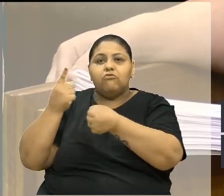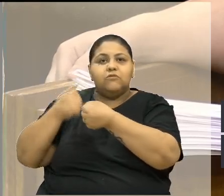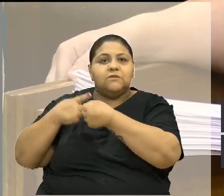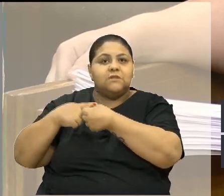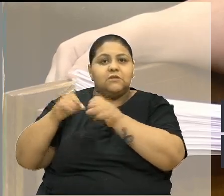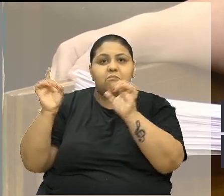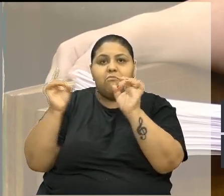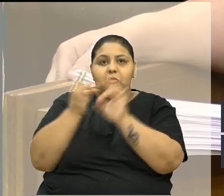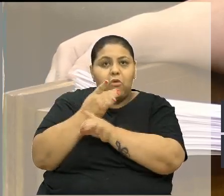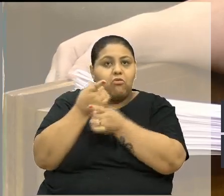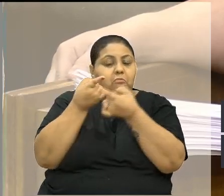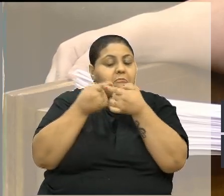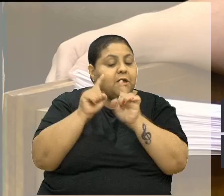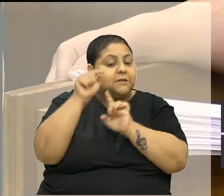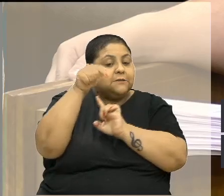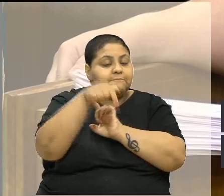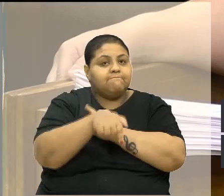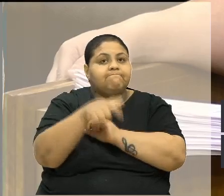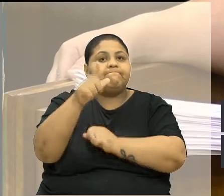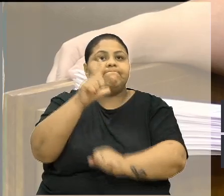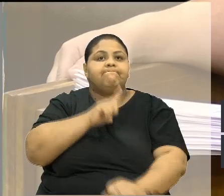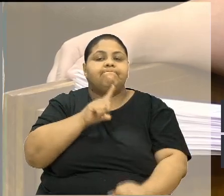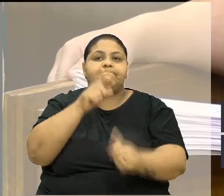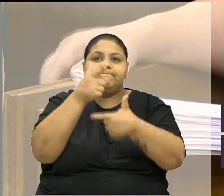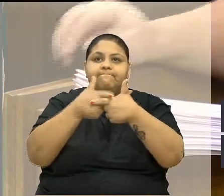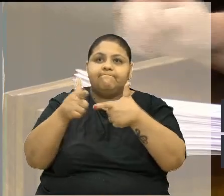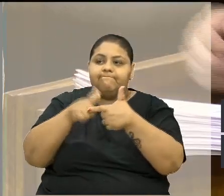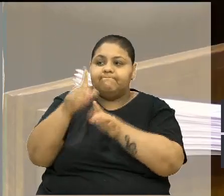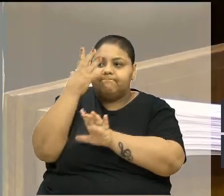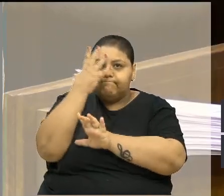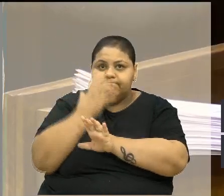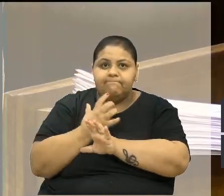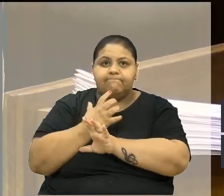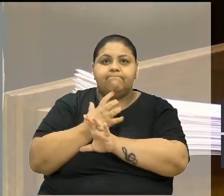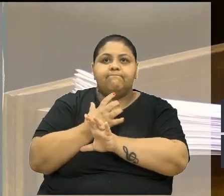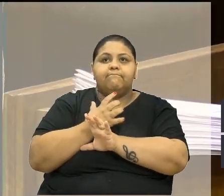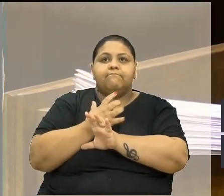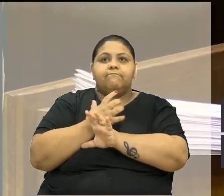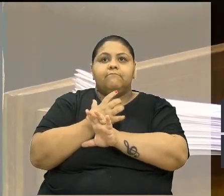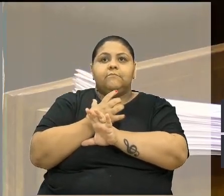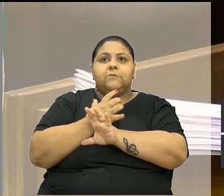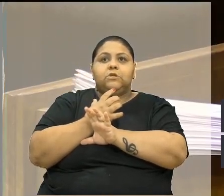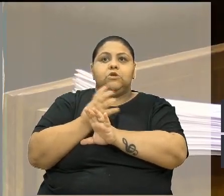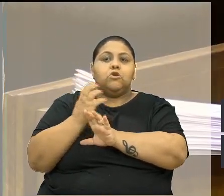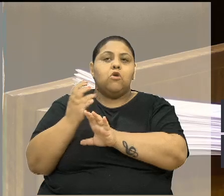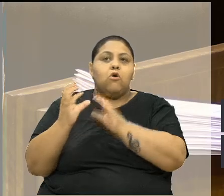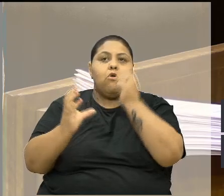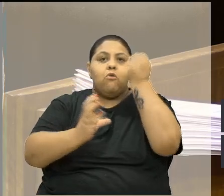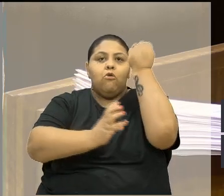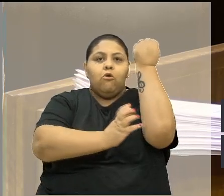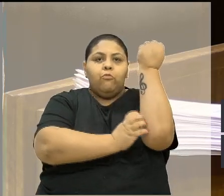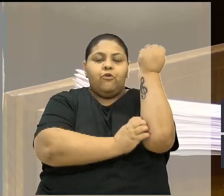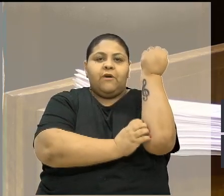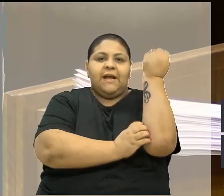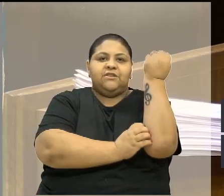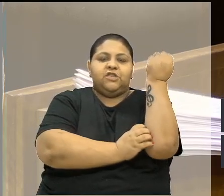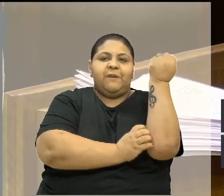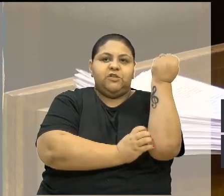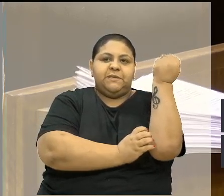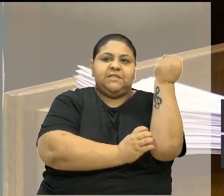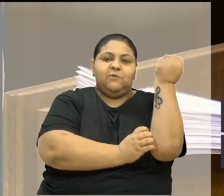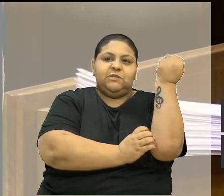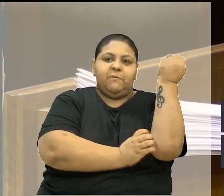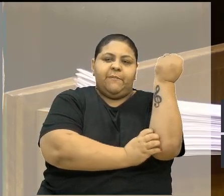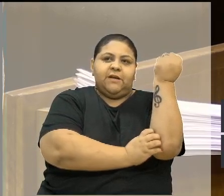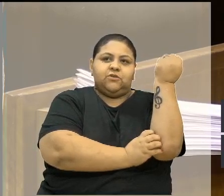bombando, mas nós temos um problema seríssimo aí com o IGAN e DPM, que eu já falei por diversas vezes que se fosse eu, nunca